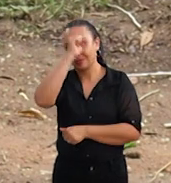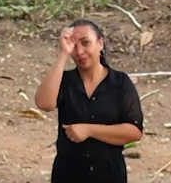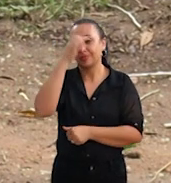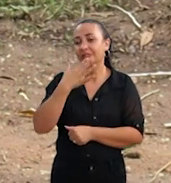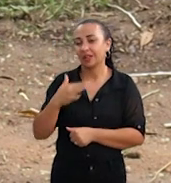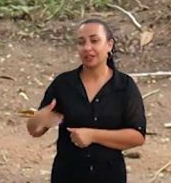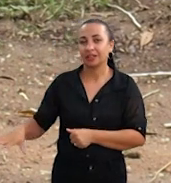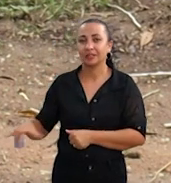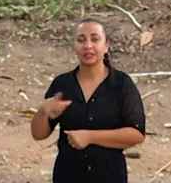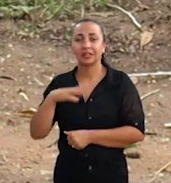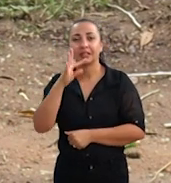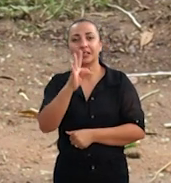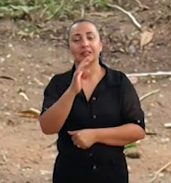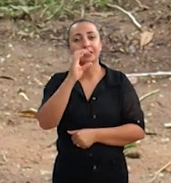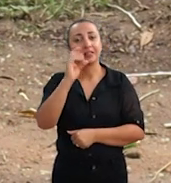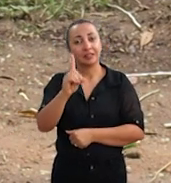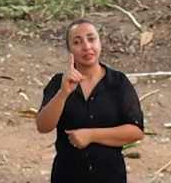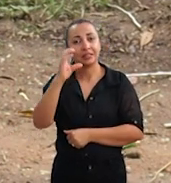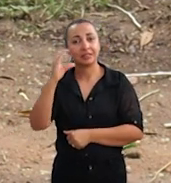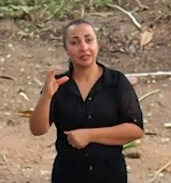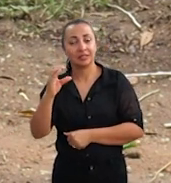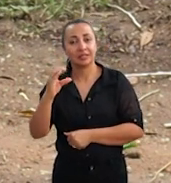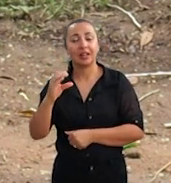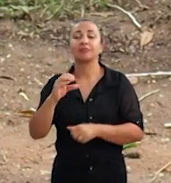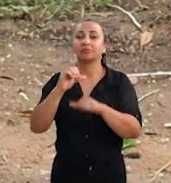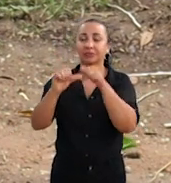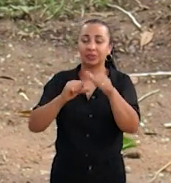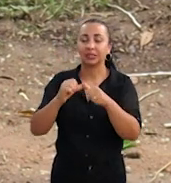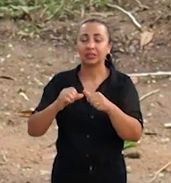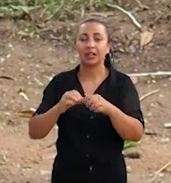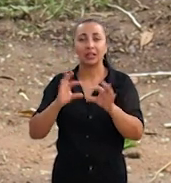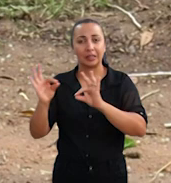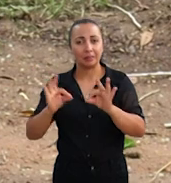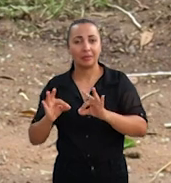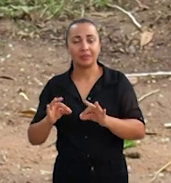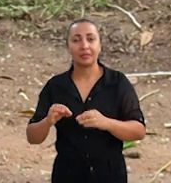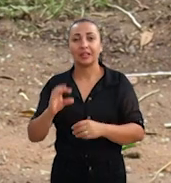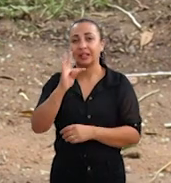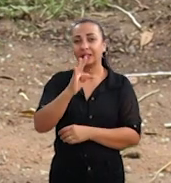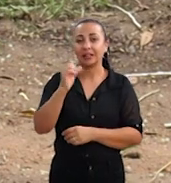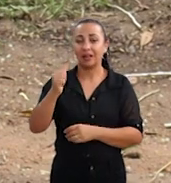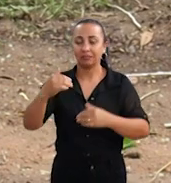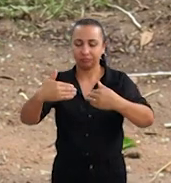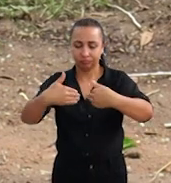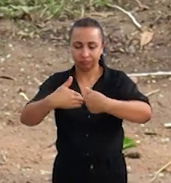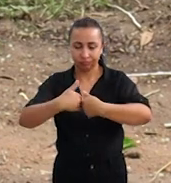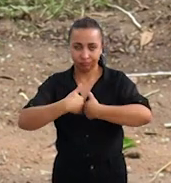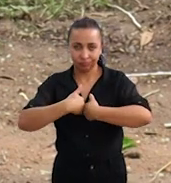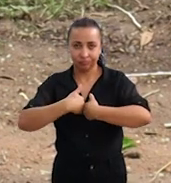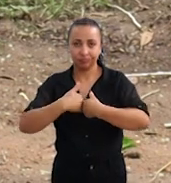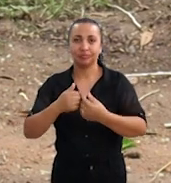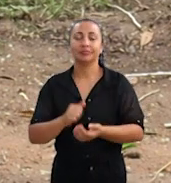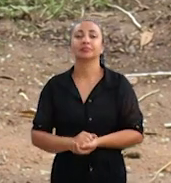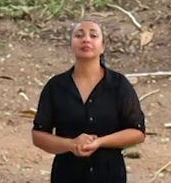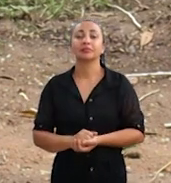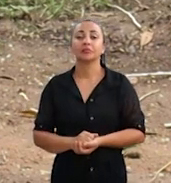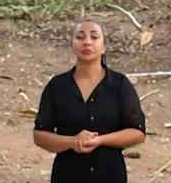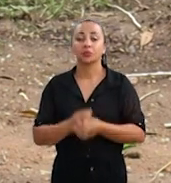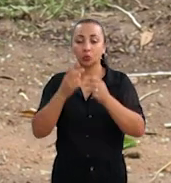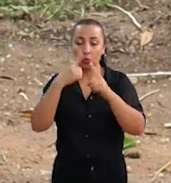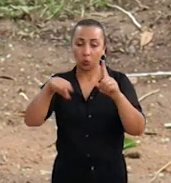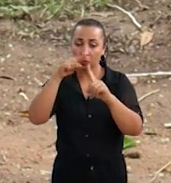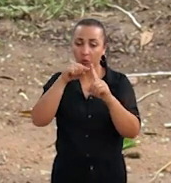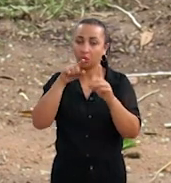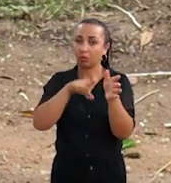o aprendizado de crianças com TDC, Transtorno de Desenvolvimento e Coordenação, e TEA, Transtorno do Espectro Autista.